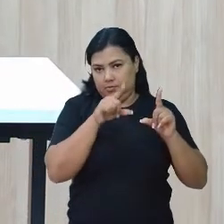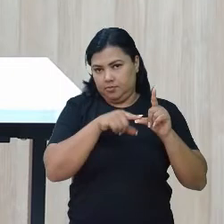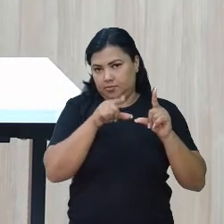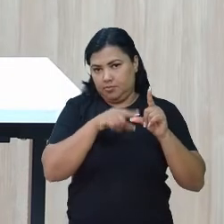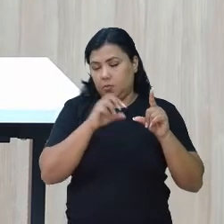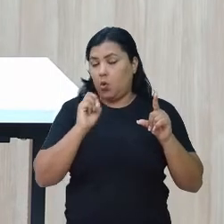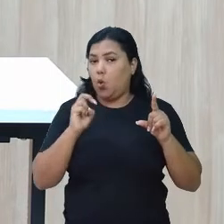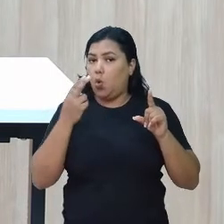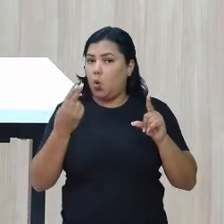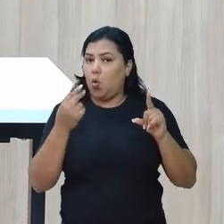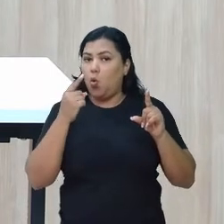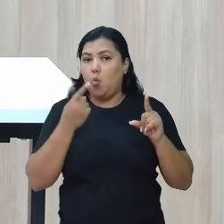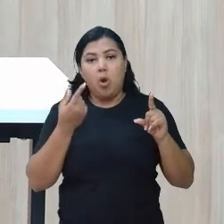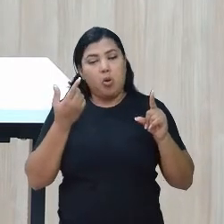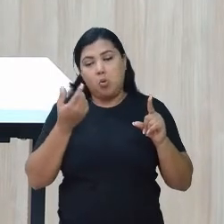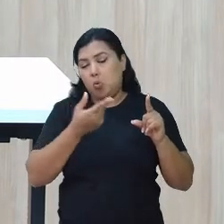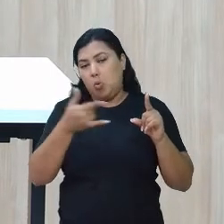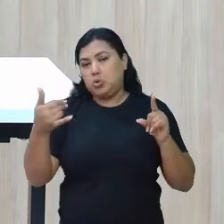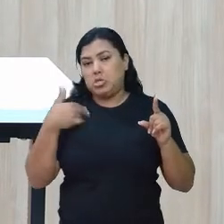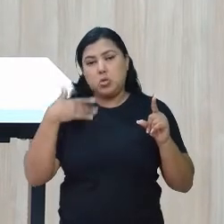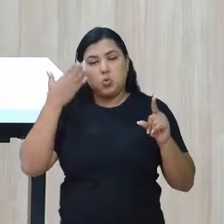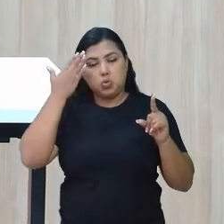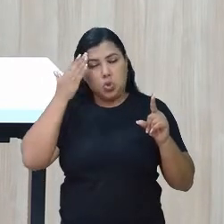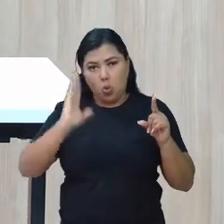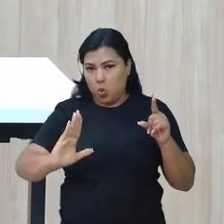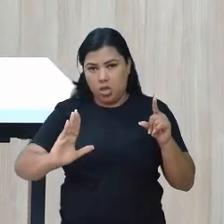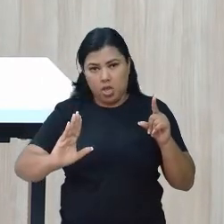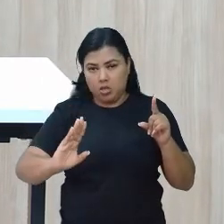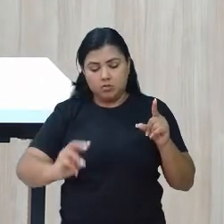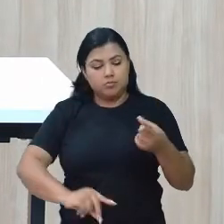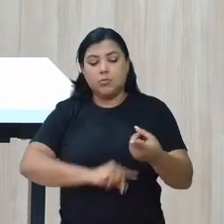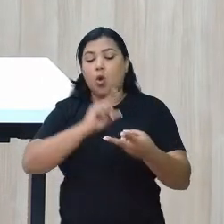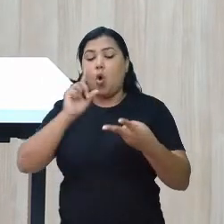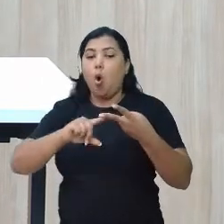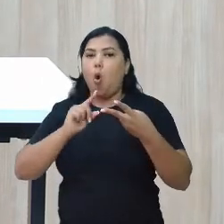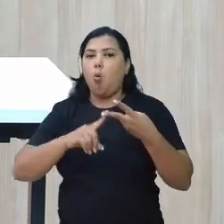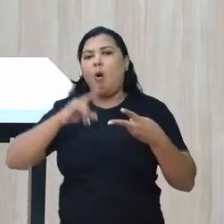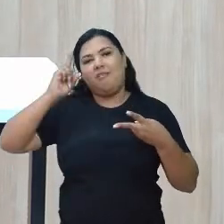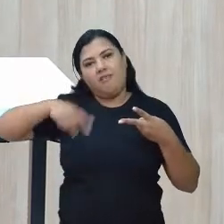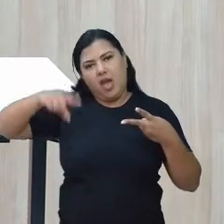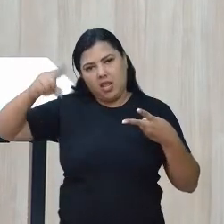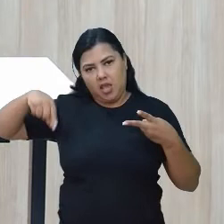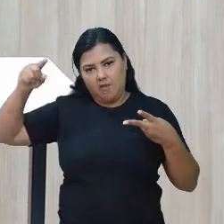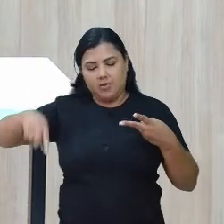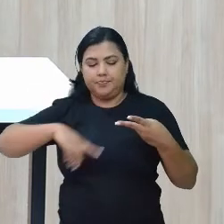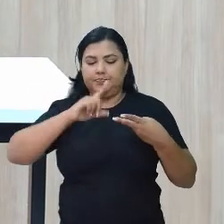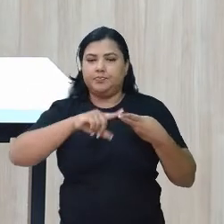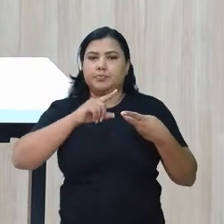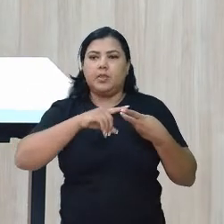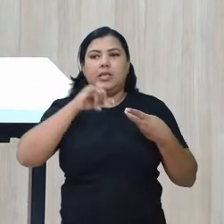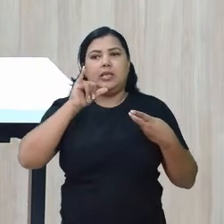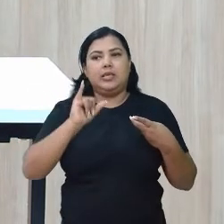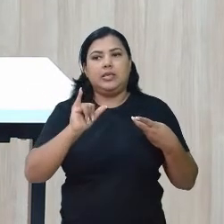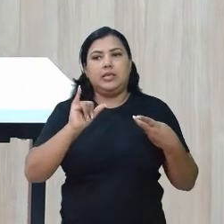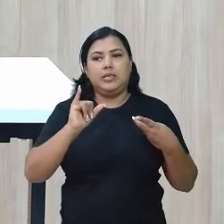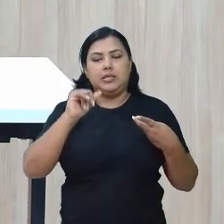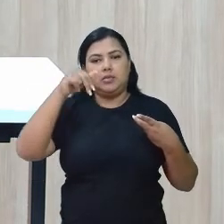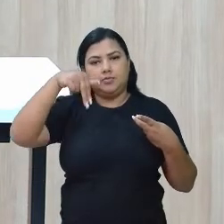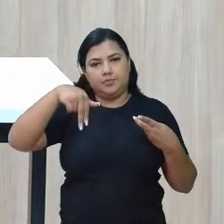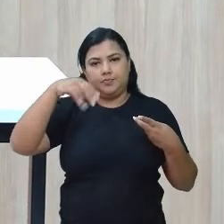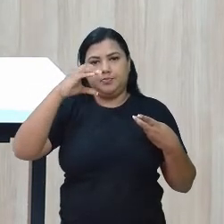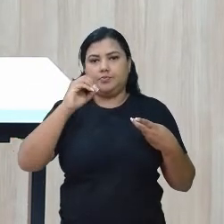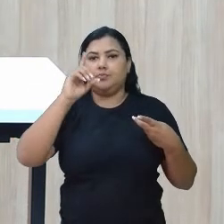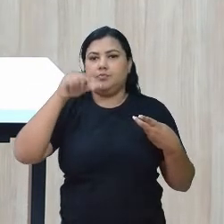ser ou uma incógnita ou uma variável, tá certo? No caso da incógnita, significa uma